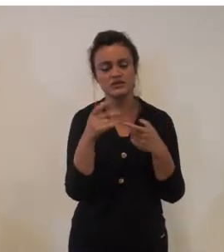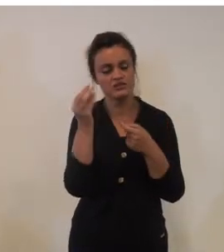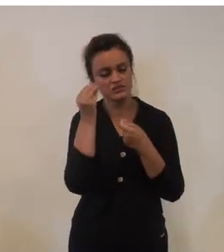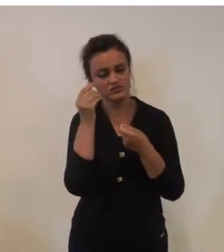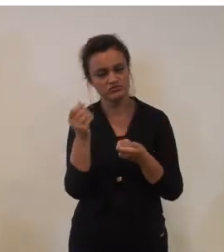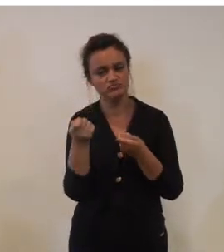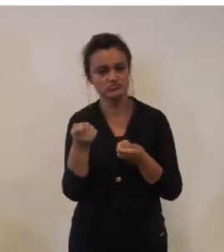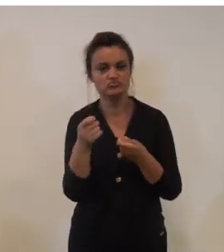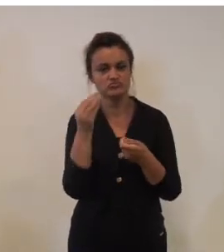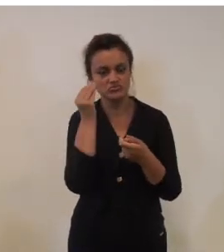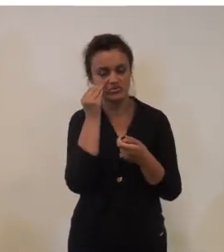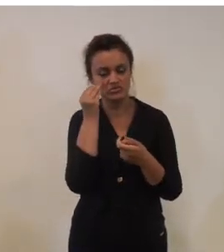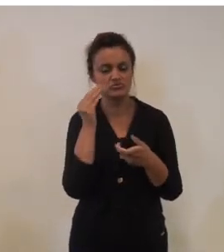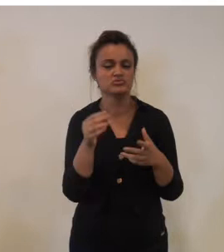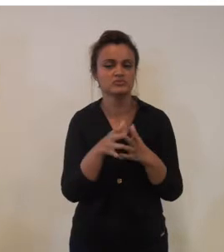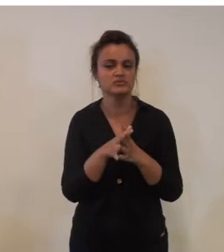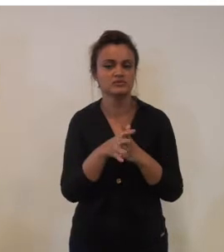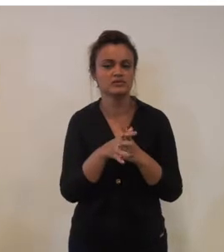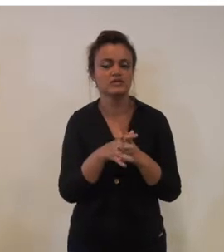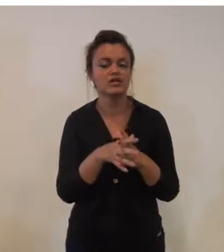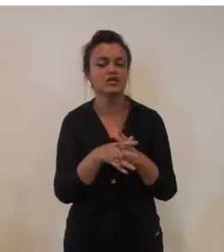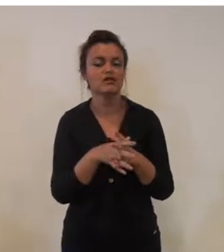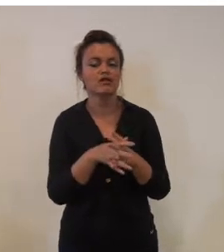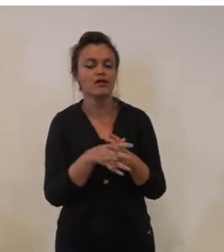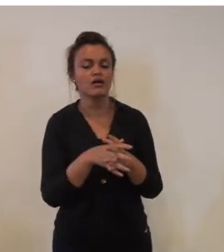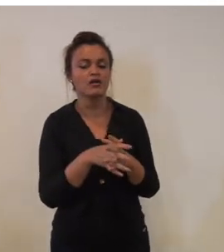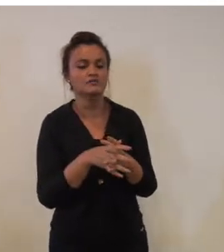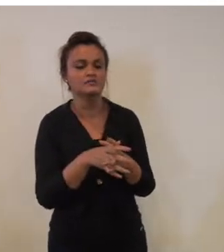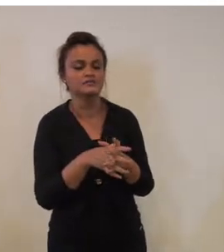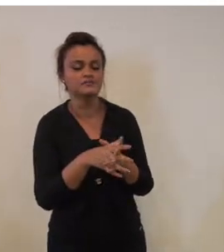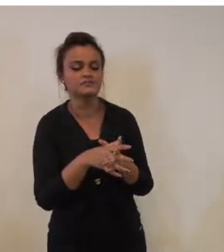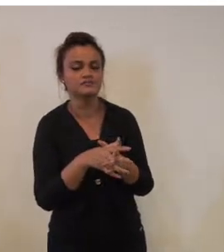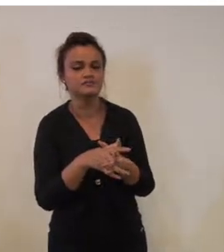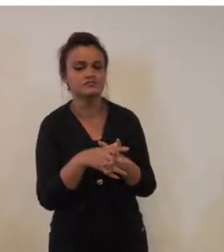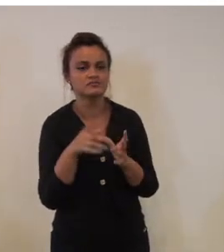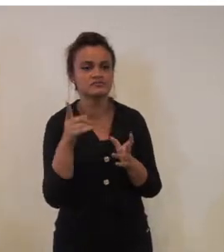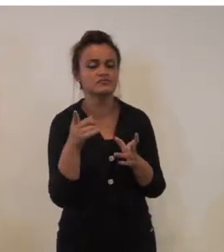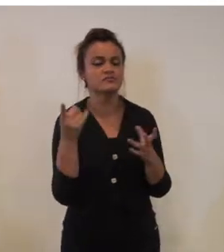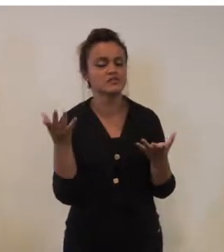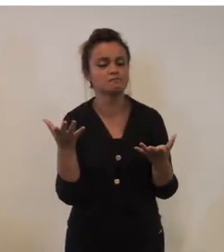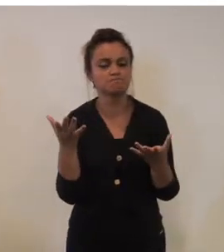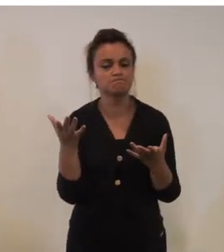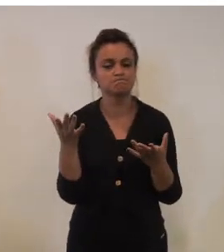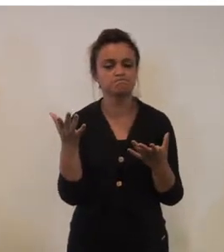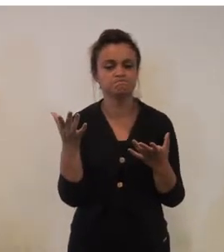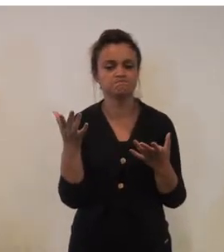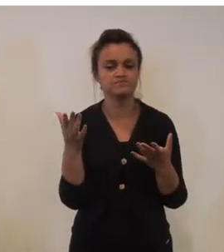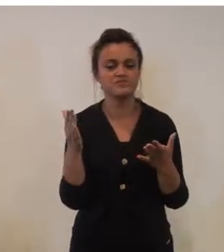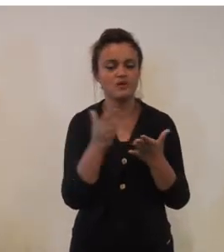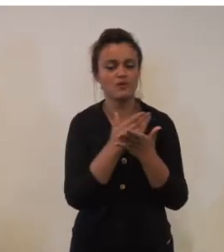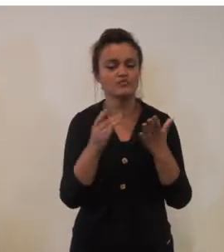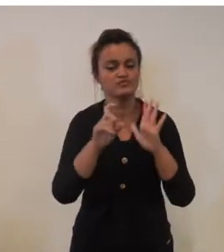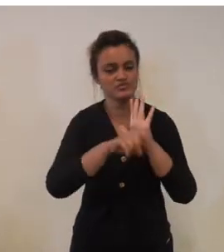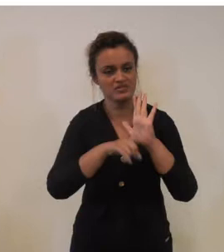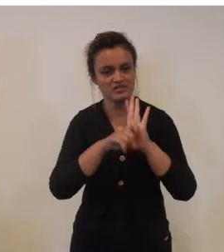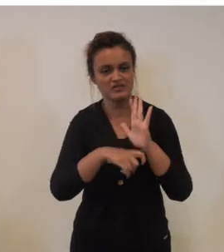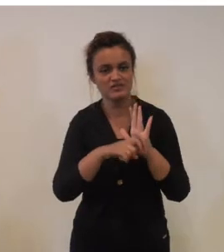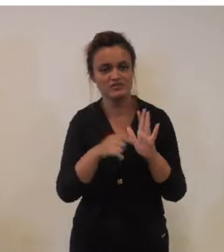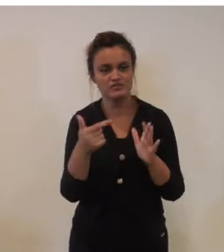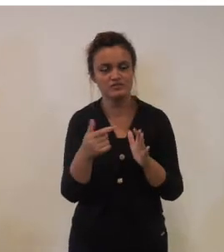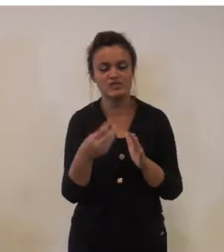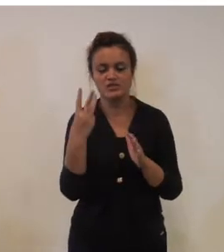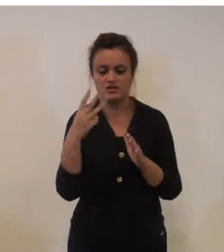têxteis, né? E temos que aqui a equivalência de barreiras não tarifárias, na média, é cerca